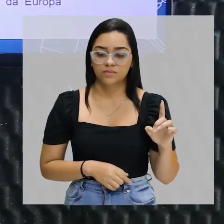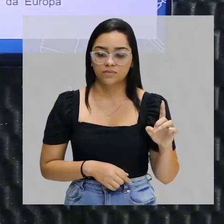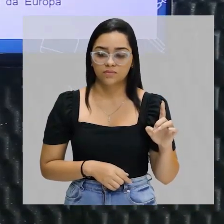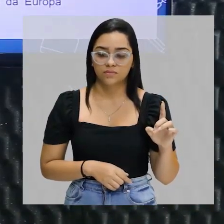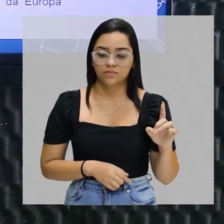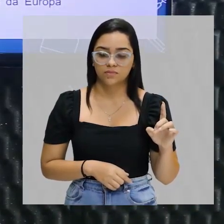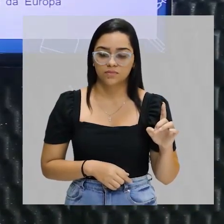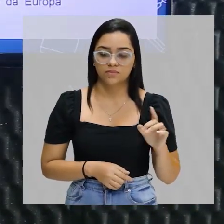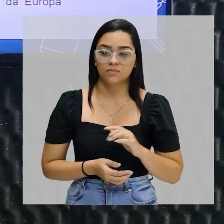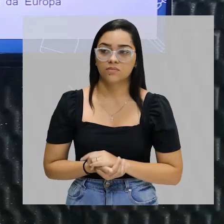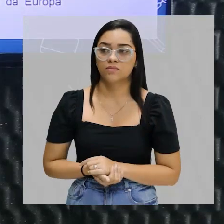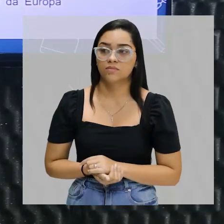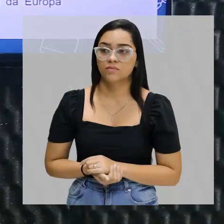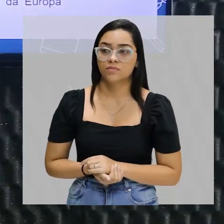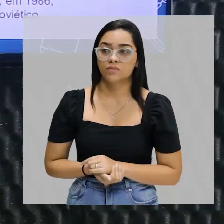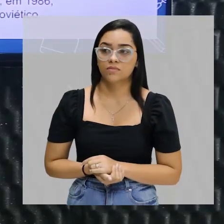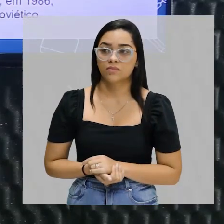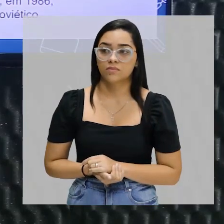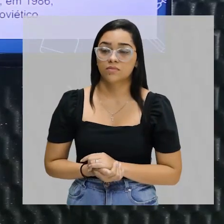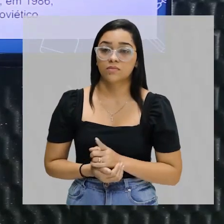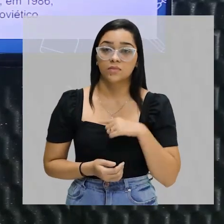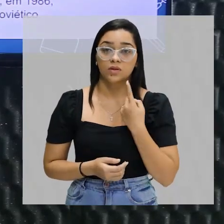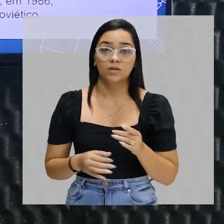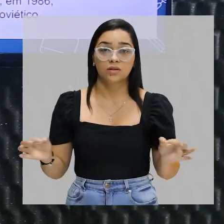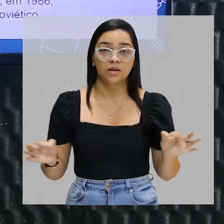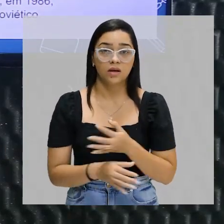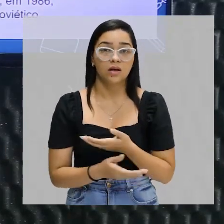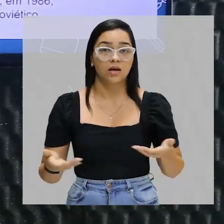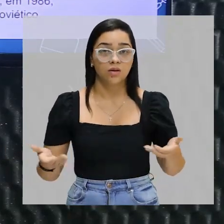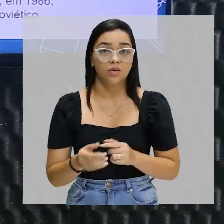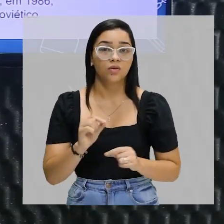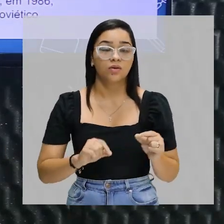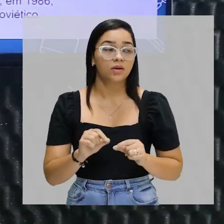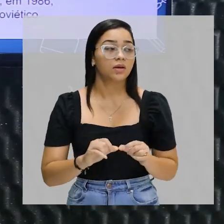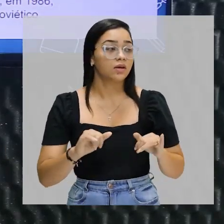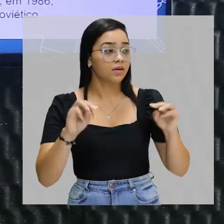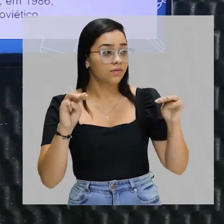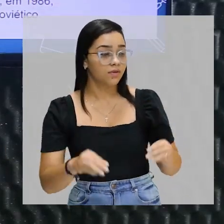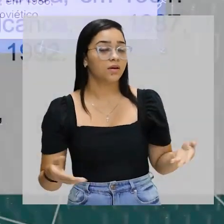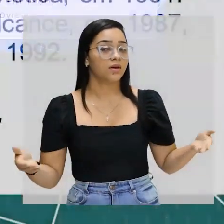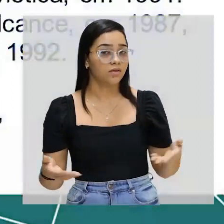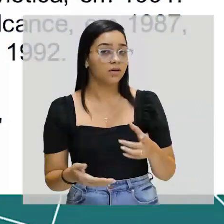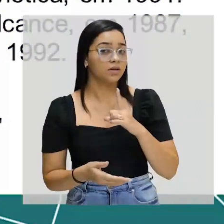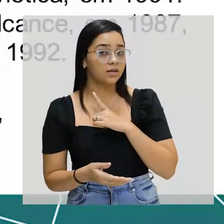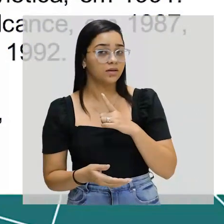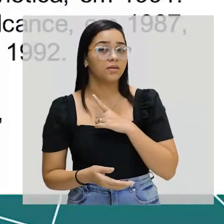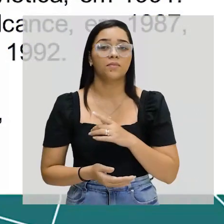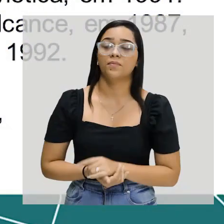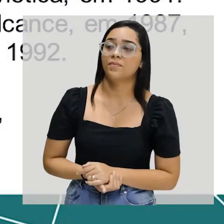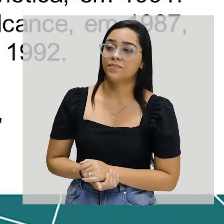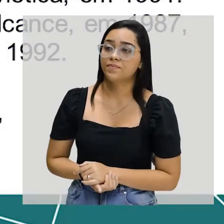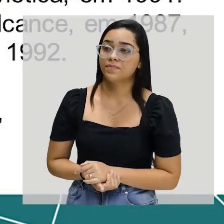os países da Europa muito menos bacana e para a gente finalizar aí com chave de ouro tá certo